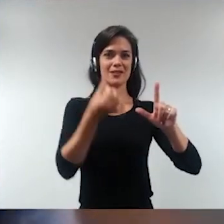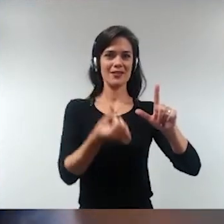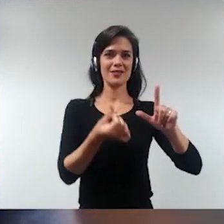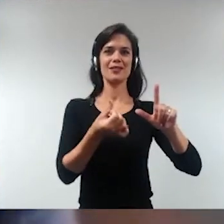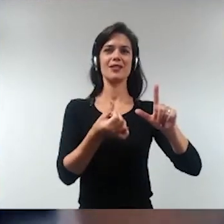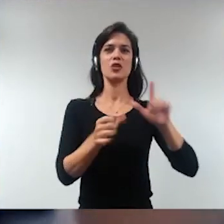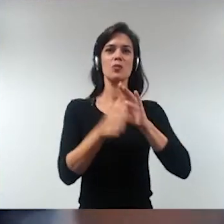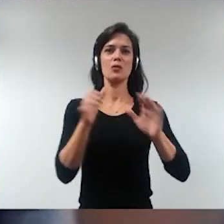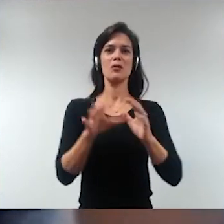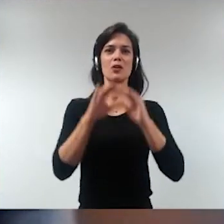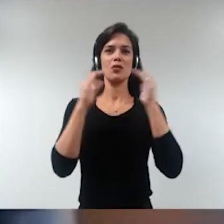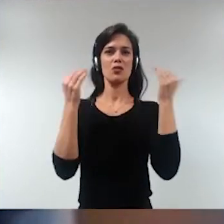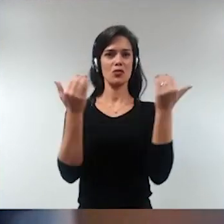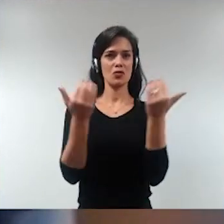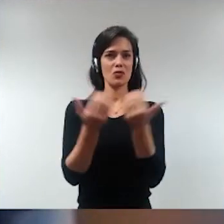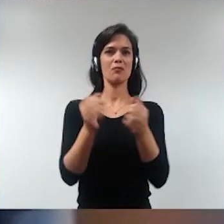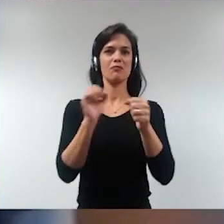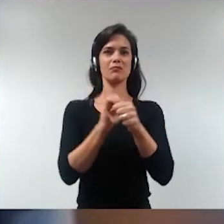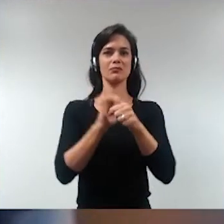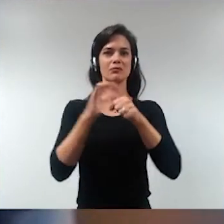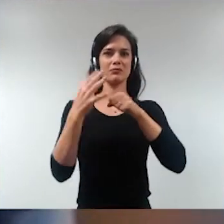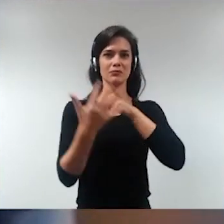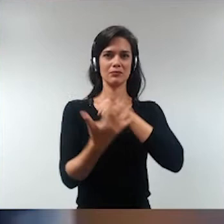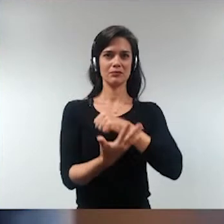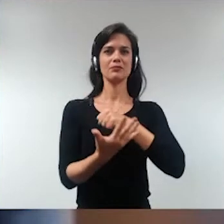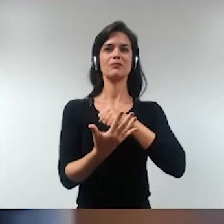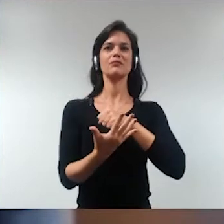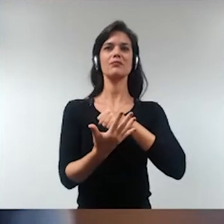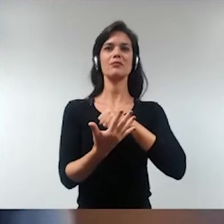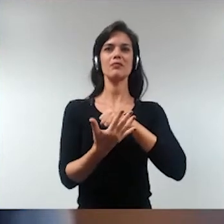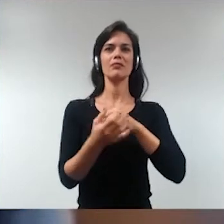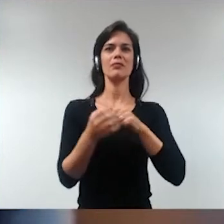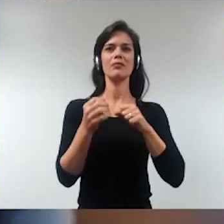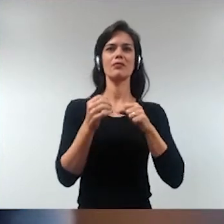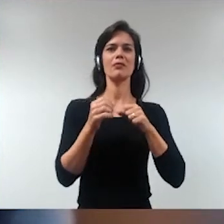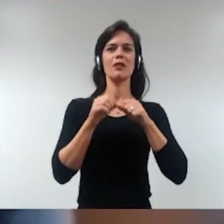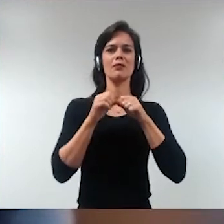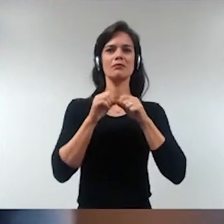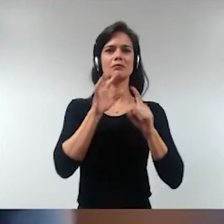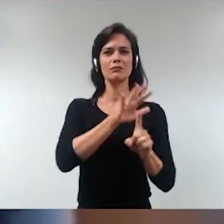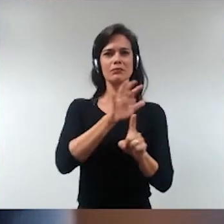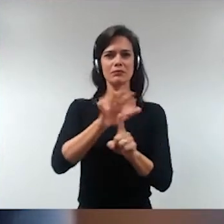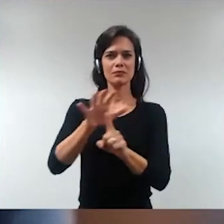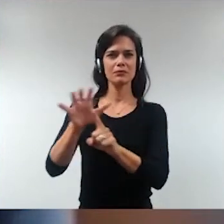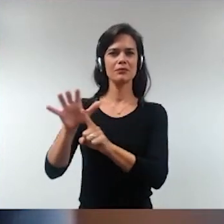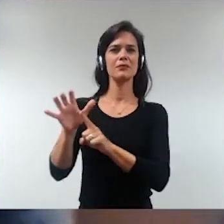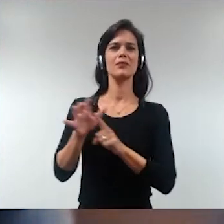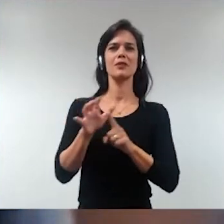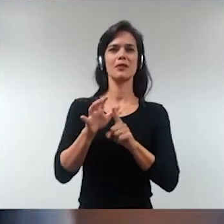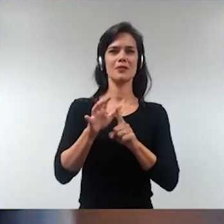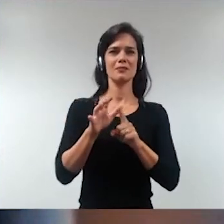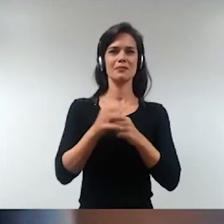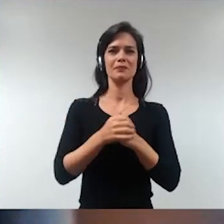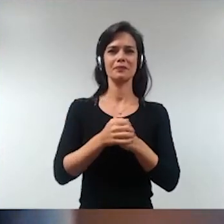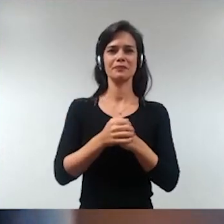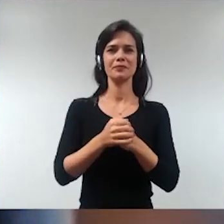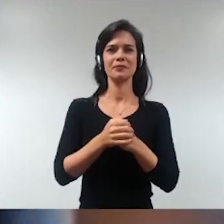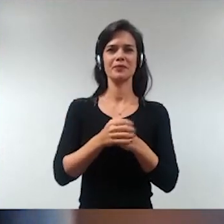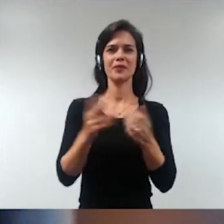Digital Covid-19, repercussões jurídicas e sociais da pandemia. Ao lado aqui de brilhantes